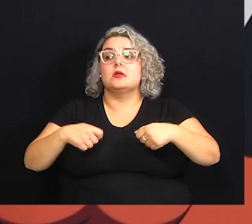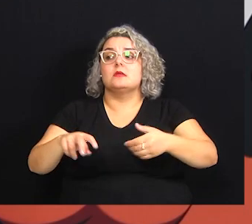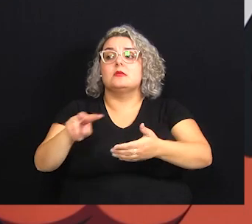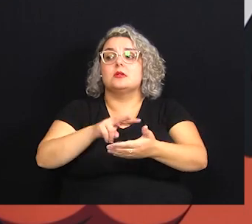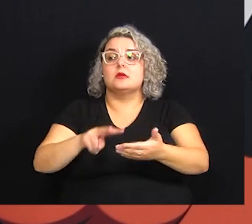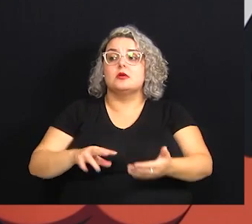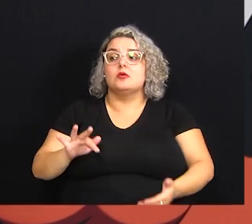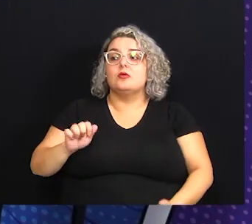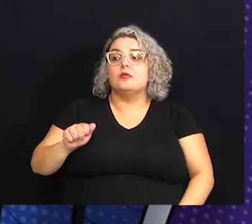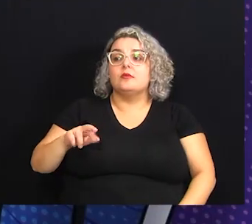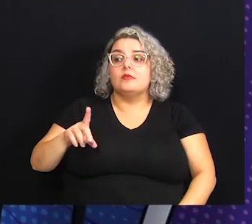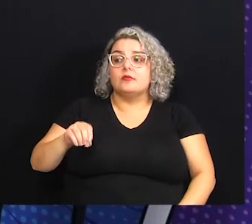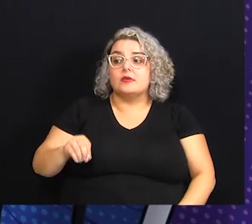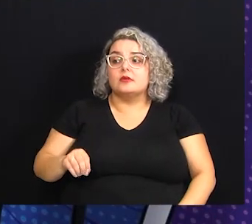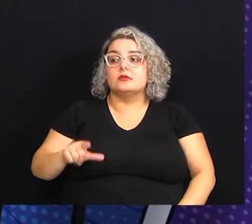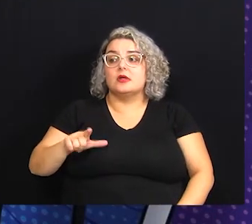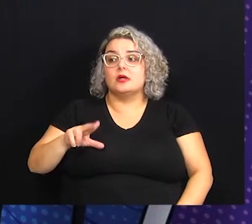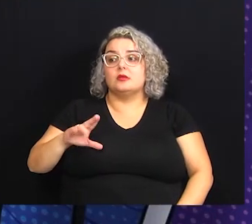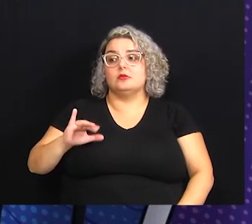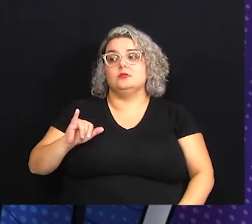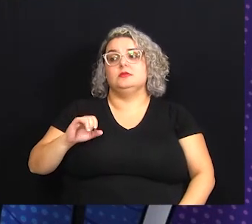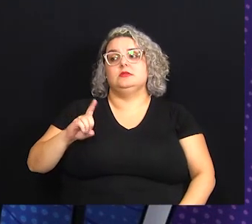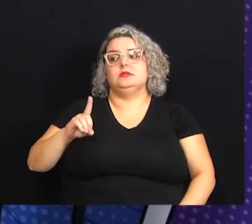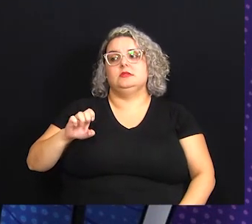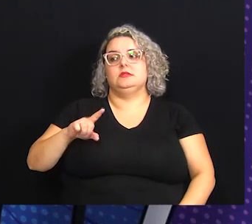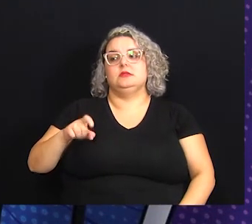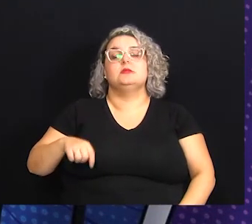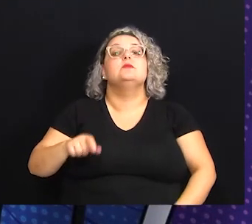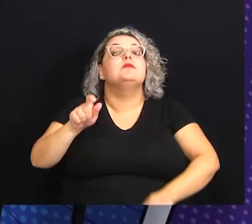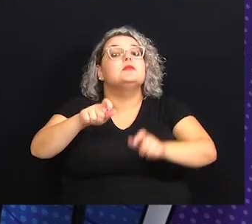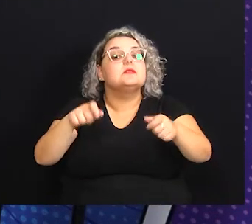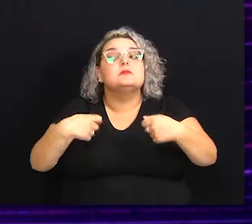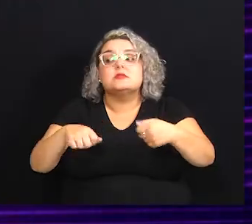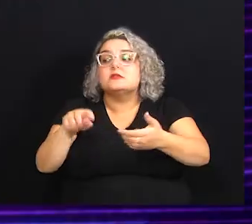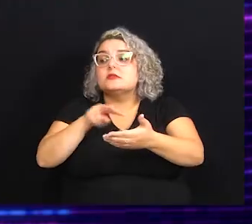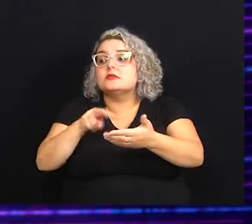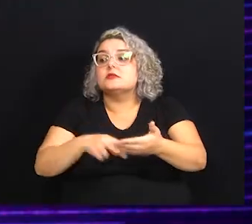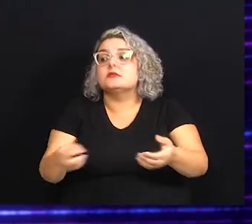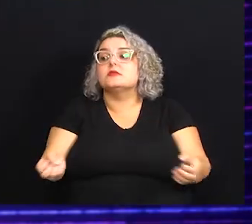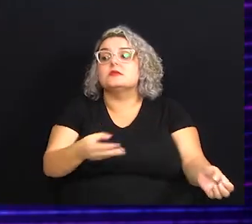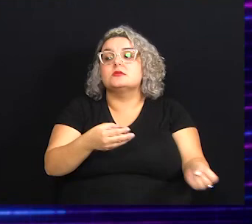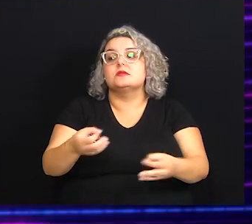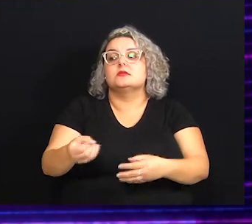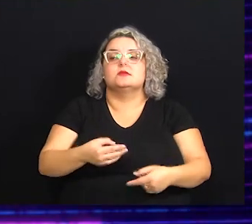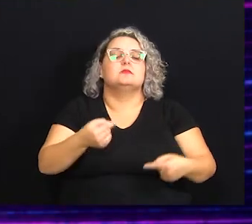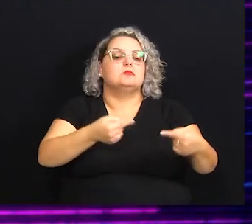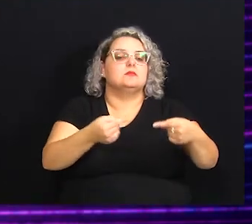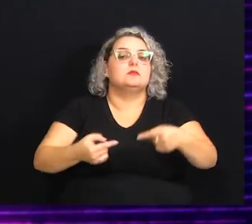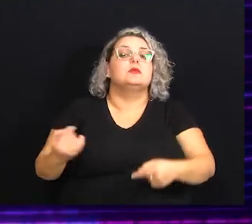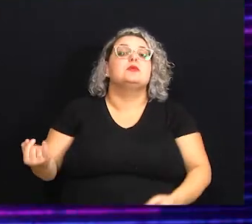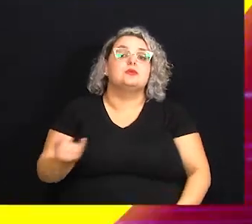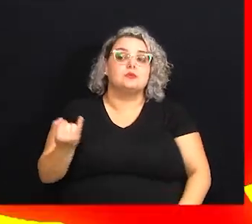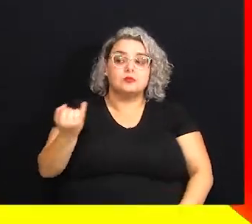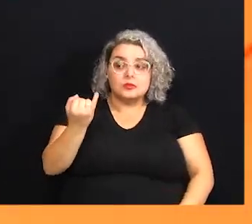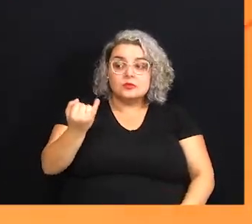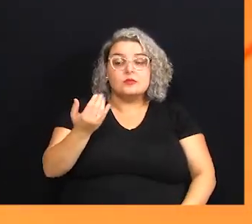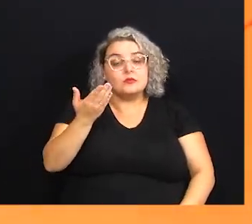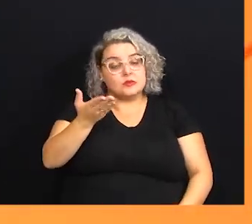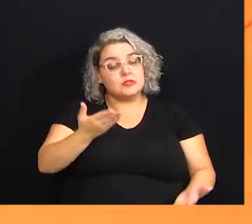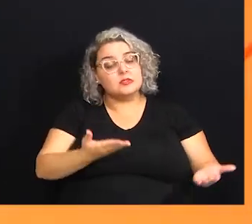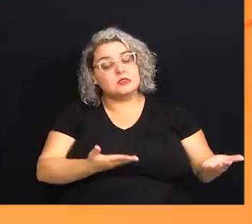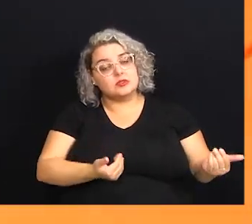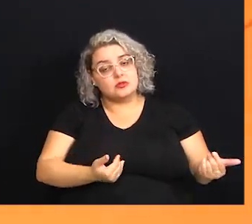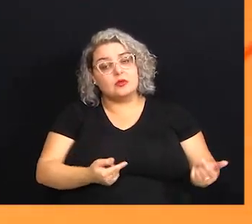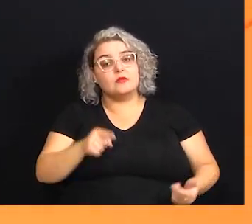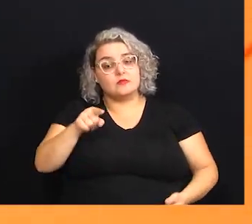da Lucidez? Pessoal, vocês têm que ler O Fardo da Lucidez, porque ele atualiza uma discussão essencial. Você jovem,